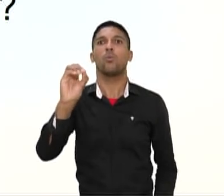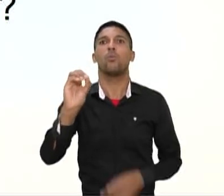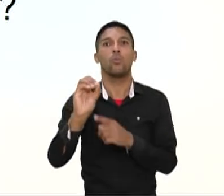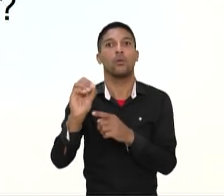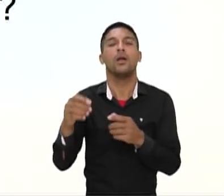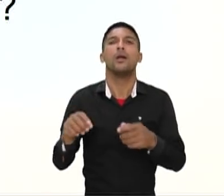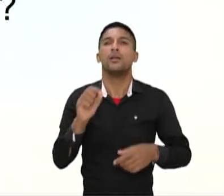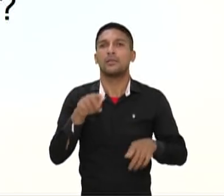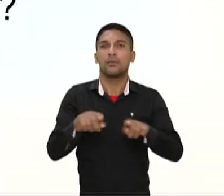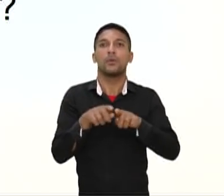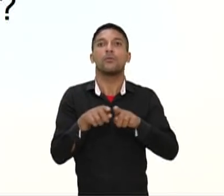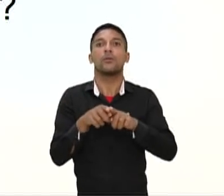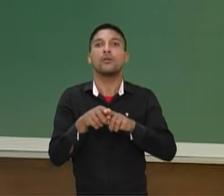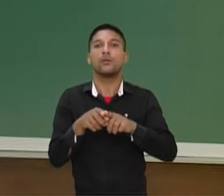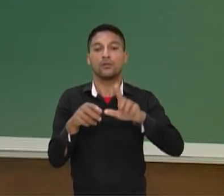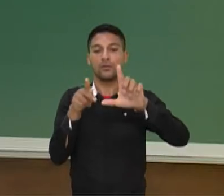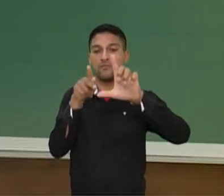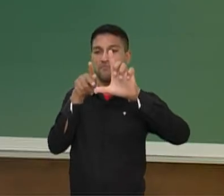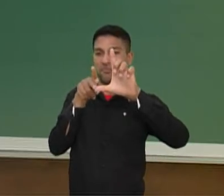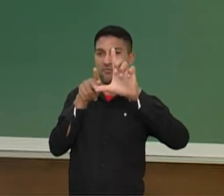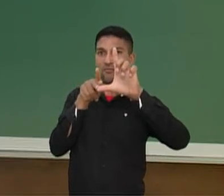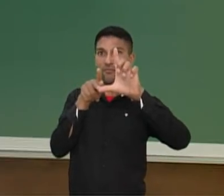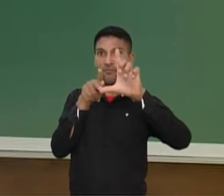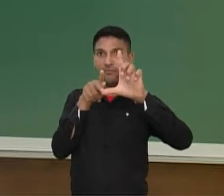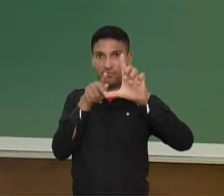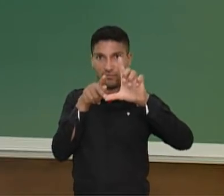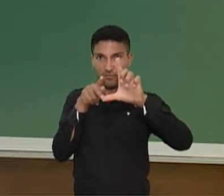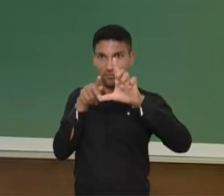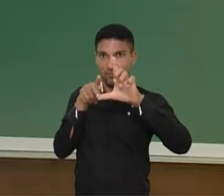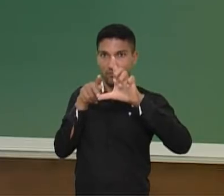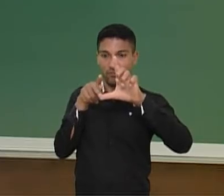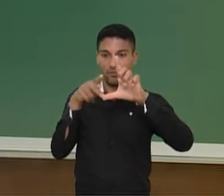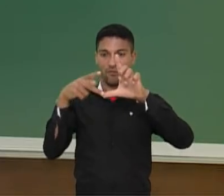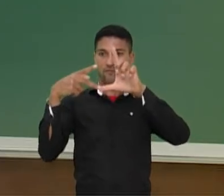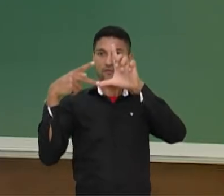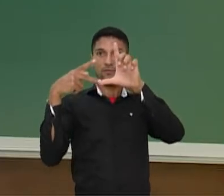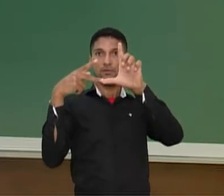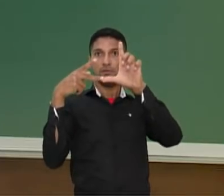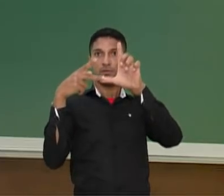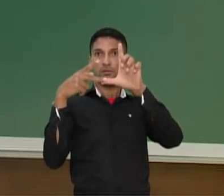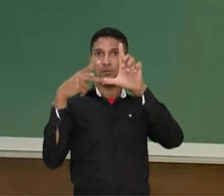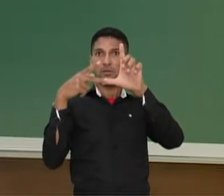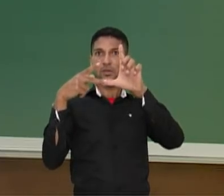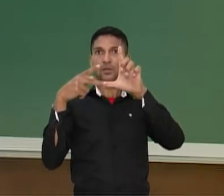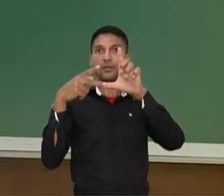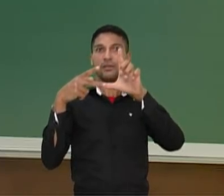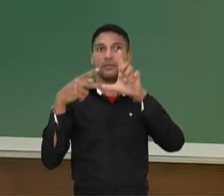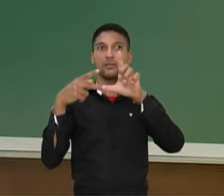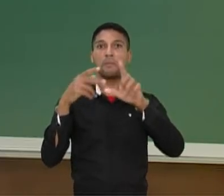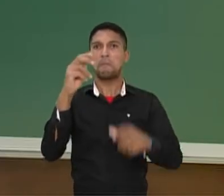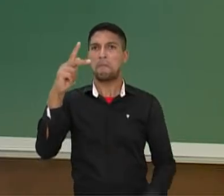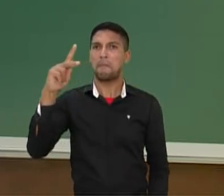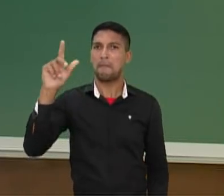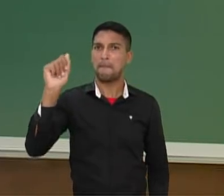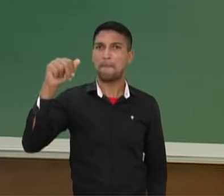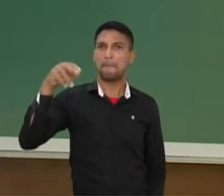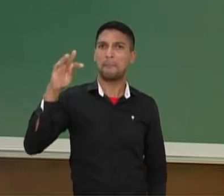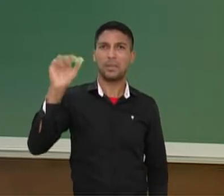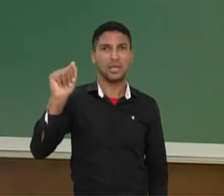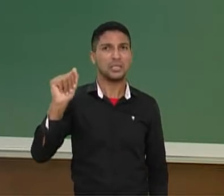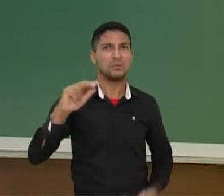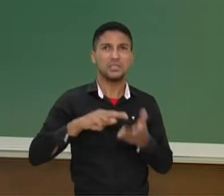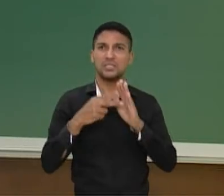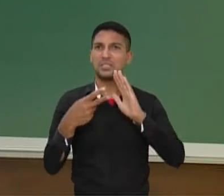baixa? Esse negócio é coisa de arquiteto, como é que eu vou saber? Você vai saber, porque você é muito inteligente e você vai ficar antenado nessas